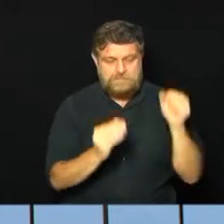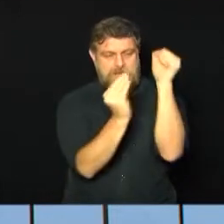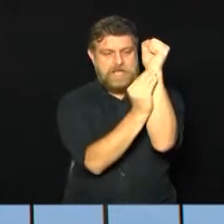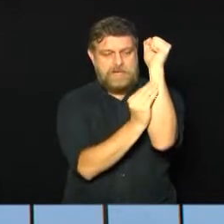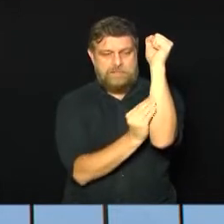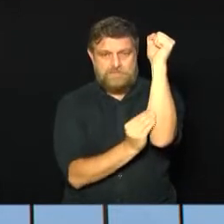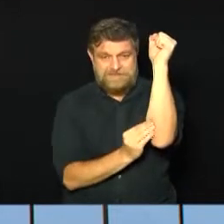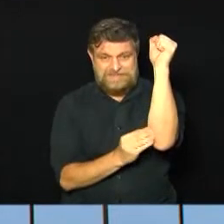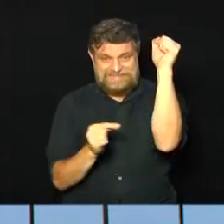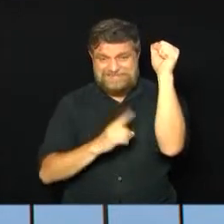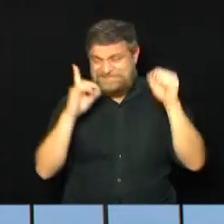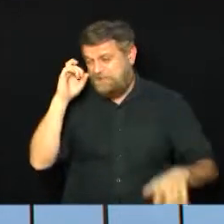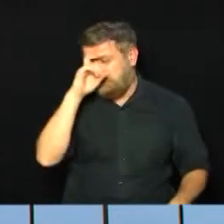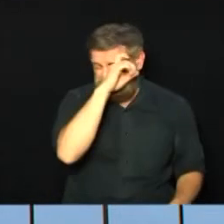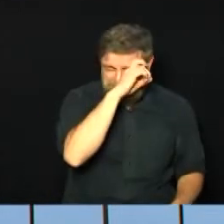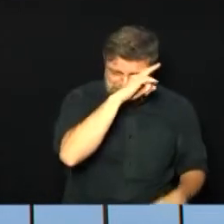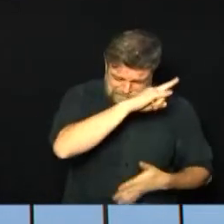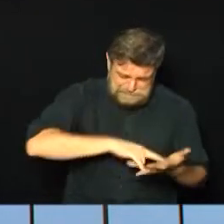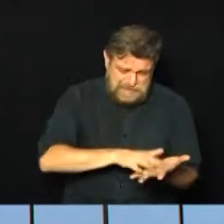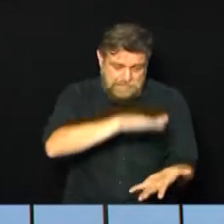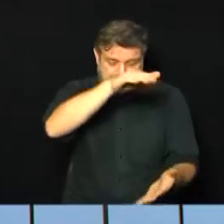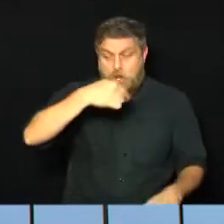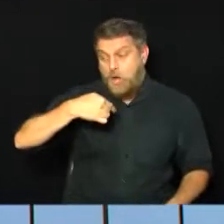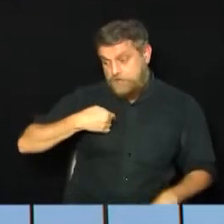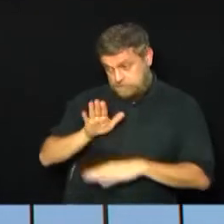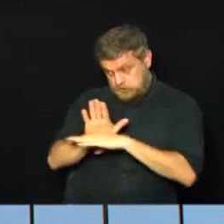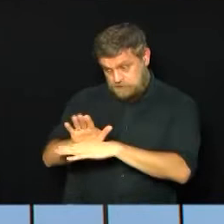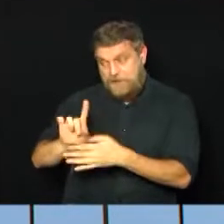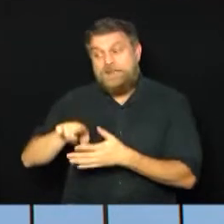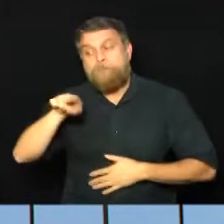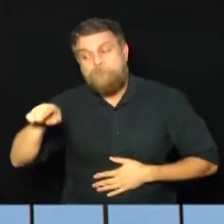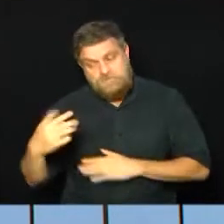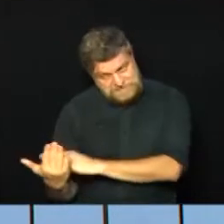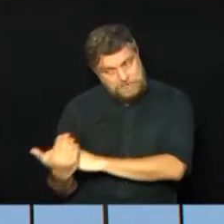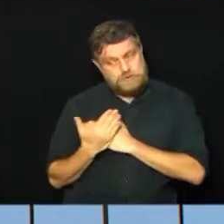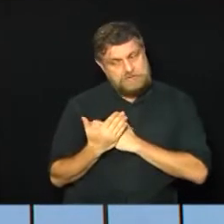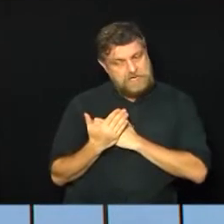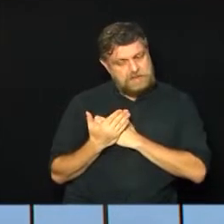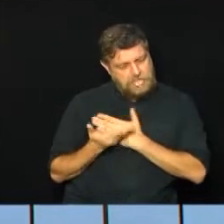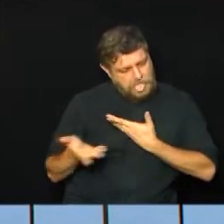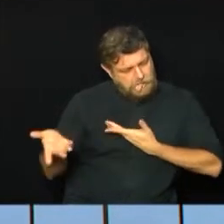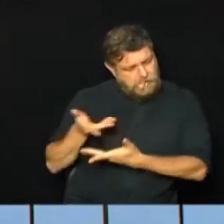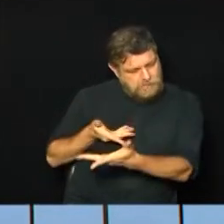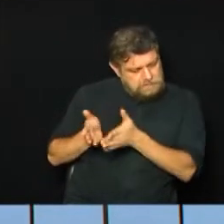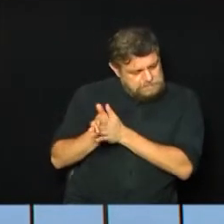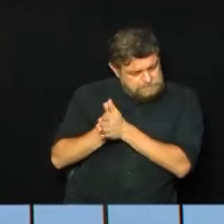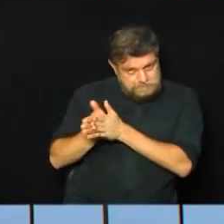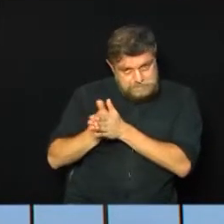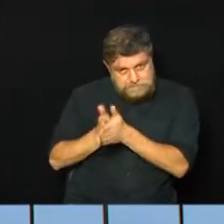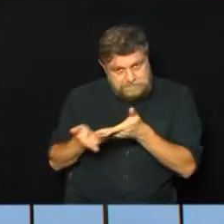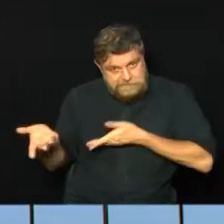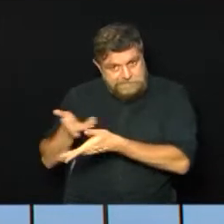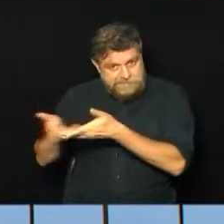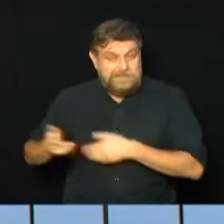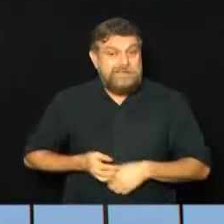você vender a facilidade. Então, eu vou te ajudar aqui, mas depois eu vou querer esse favor de volta, né? Isso acontece